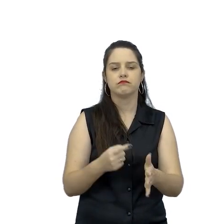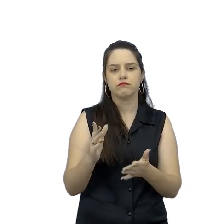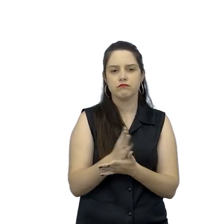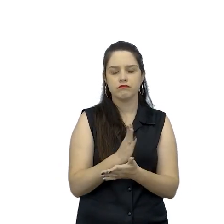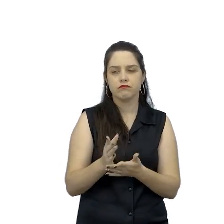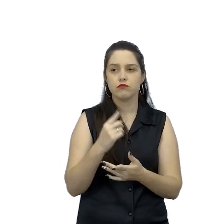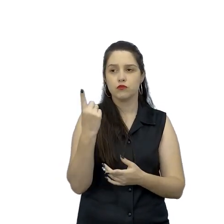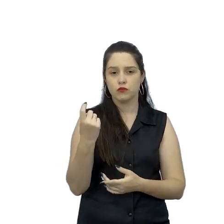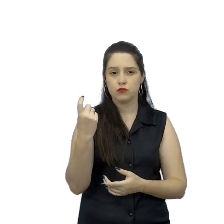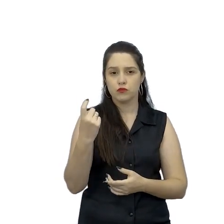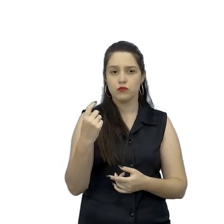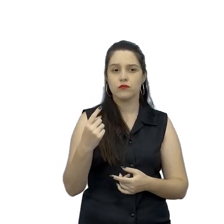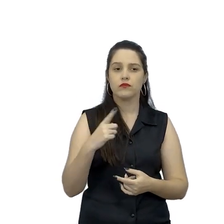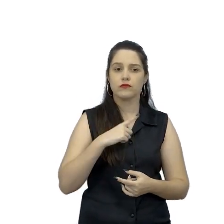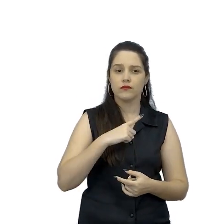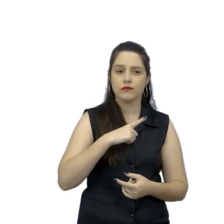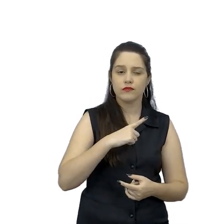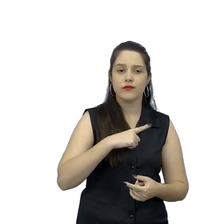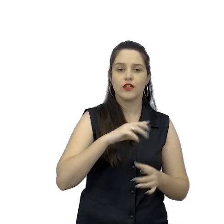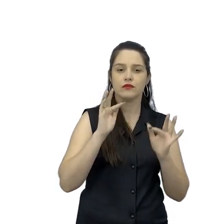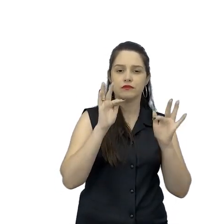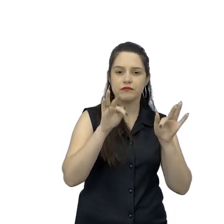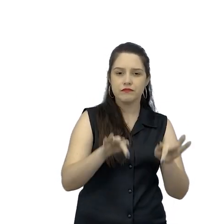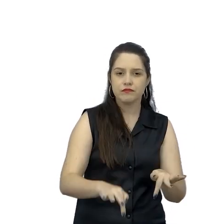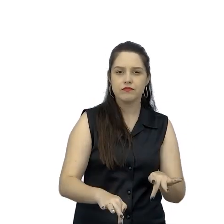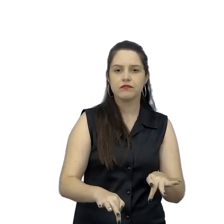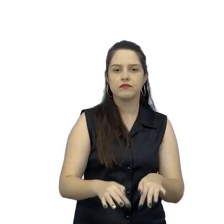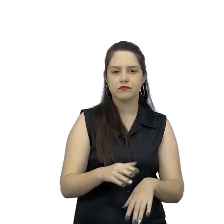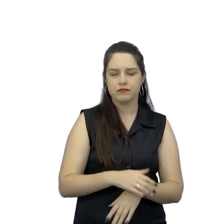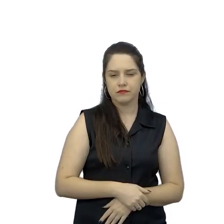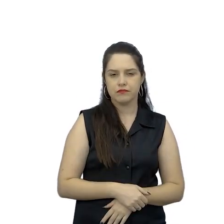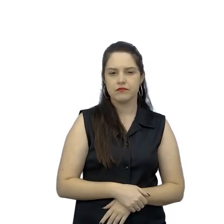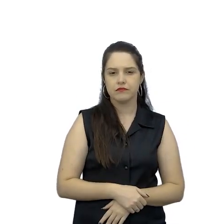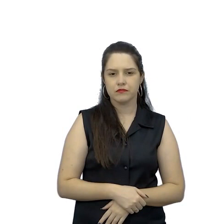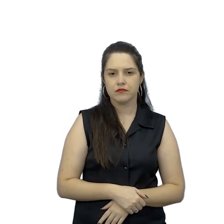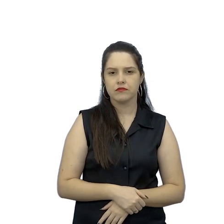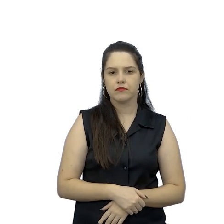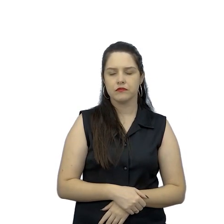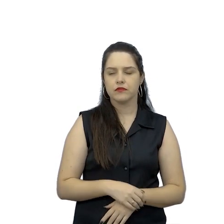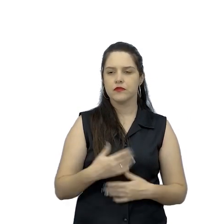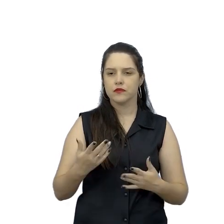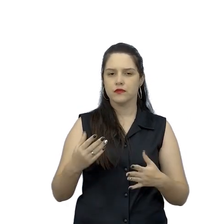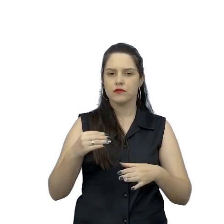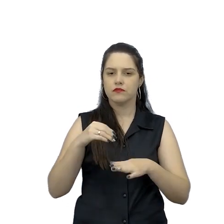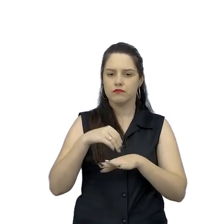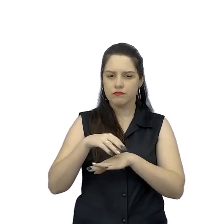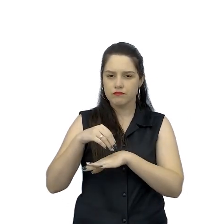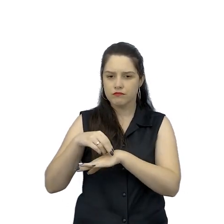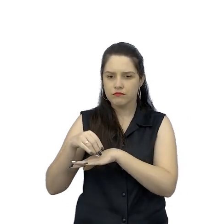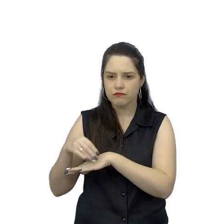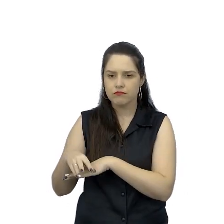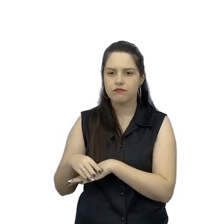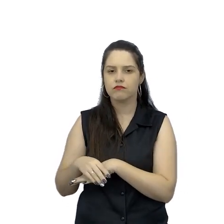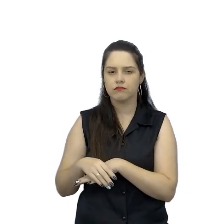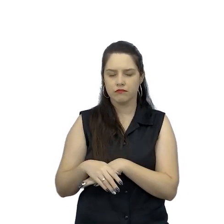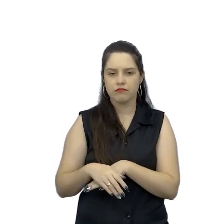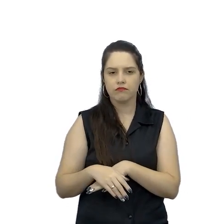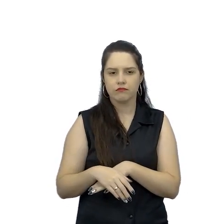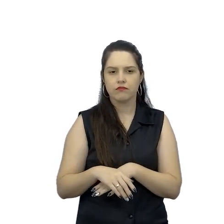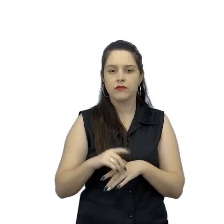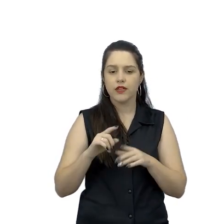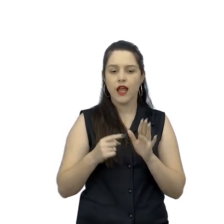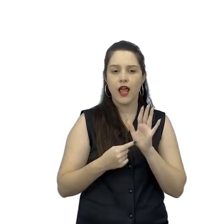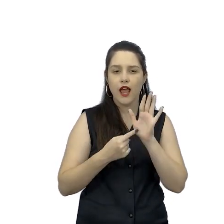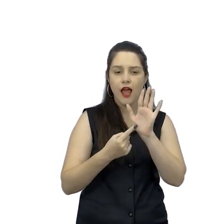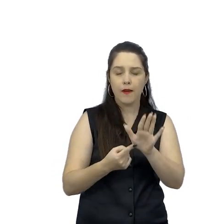uma delas, organização de seminários para exposição dos gêneros textuais que tratam, né, da